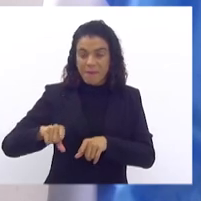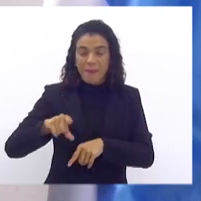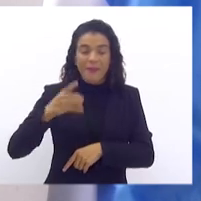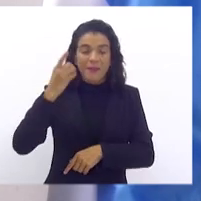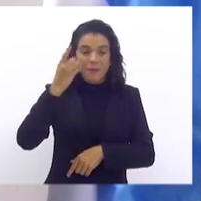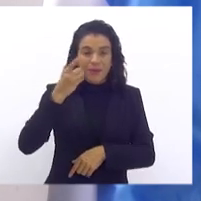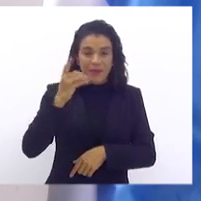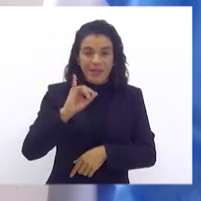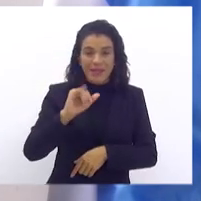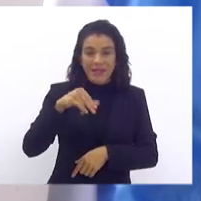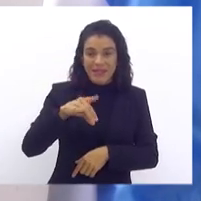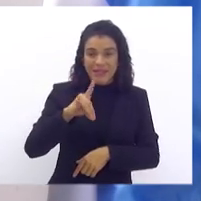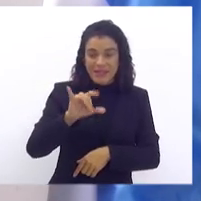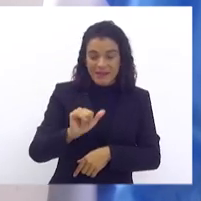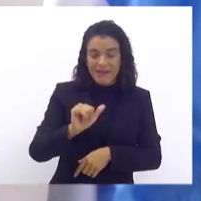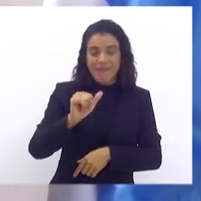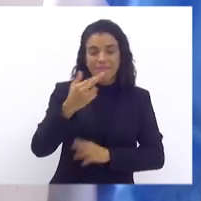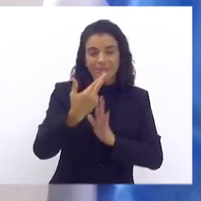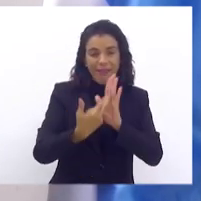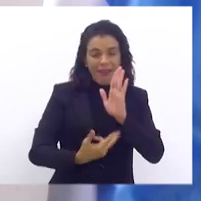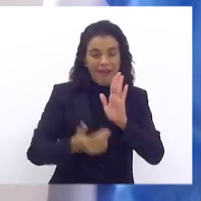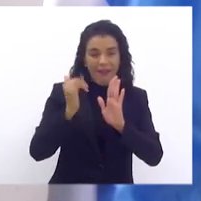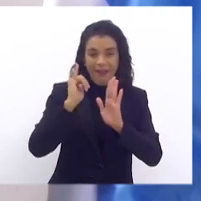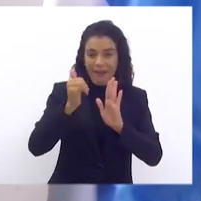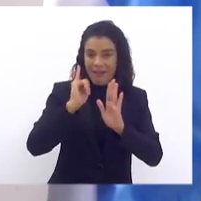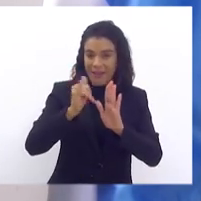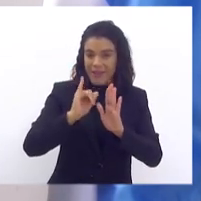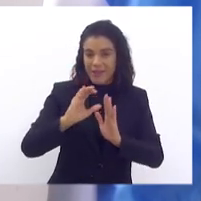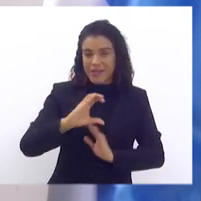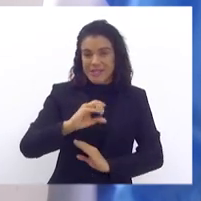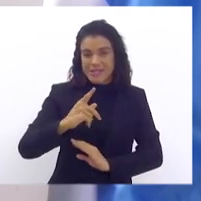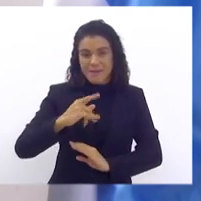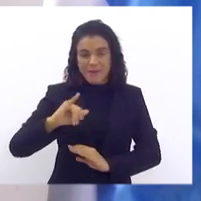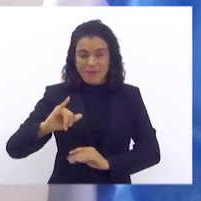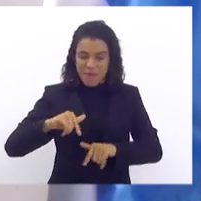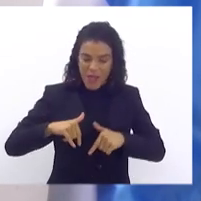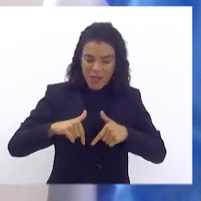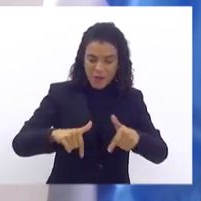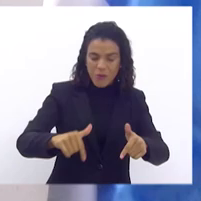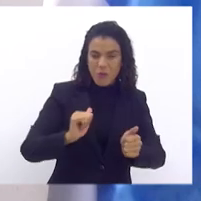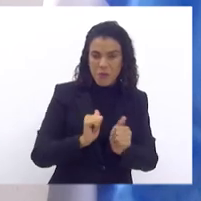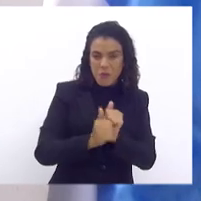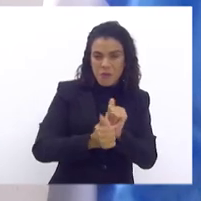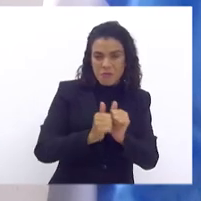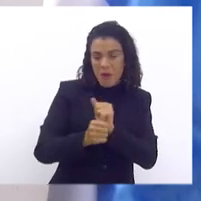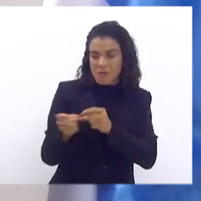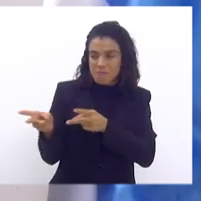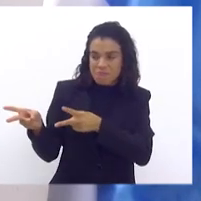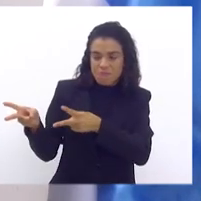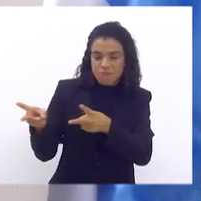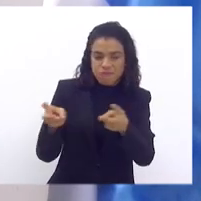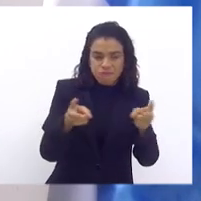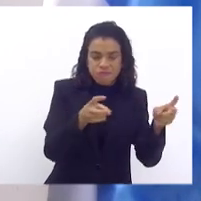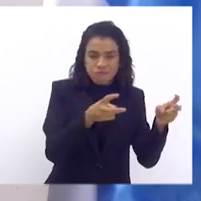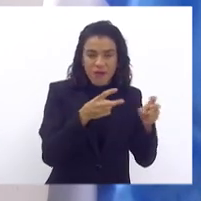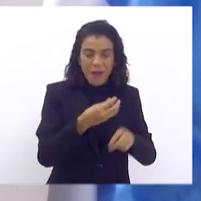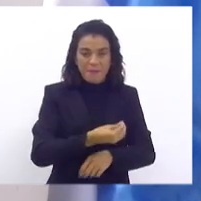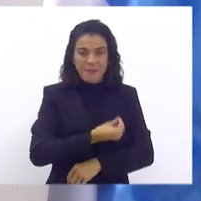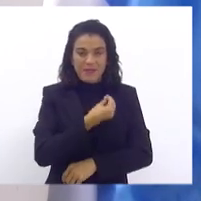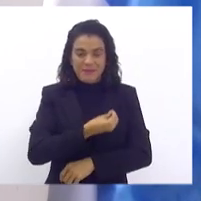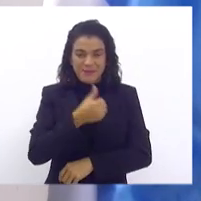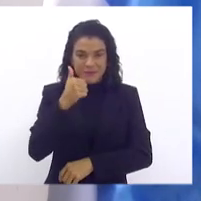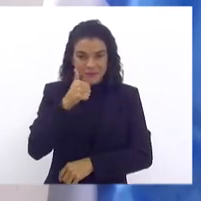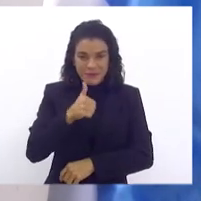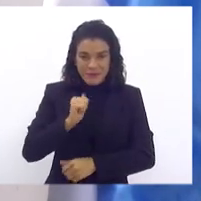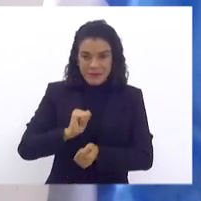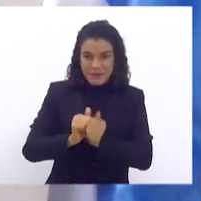nossa relatora dessa CPI, que tem uma atuação também no esporte, né? Está sempre olhando essa questão da participação da mulher no esporte. Então,